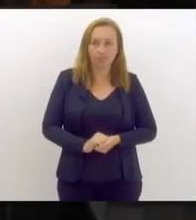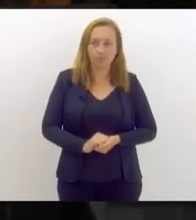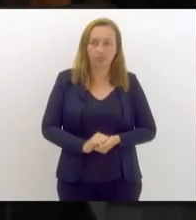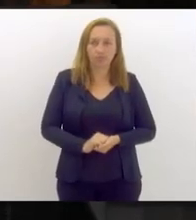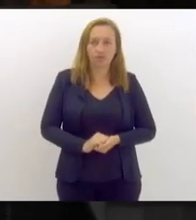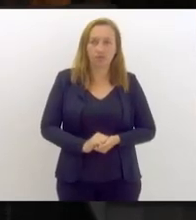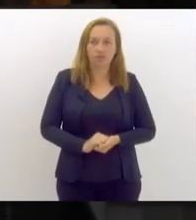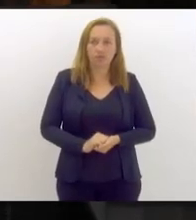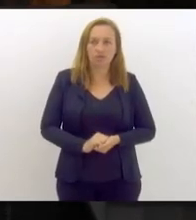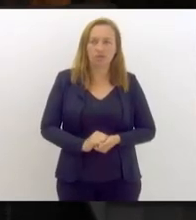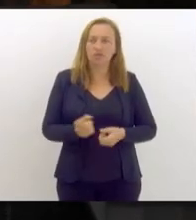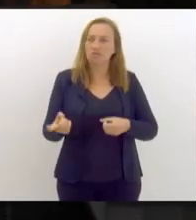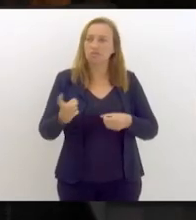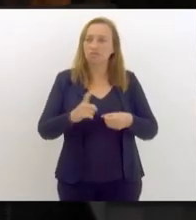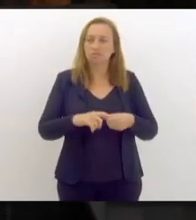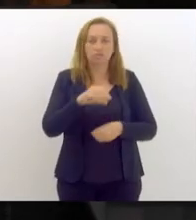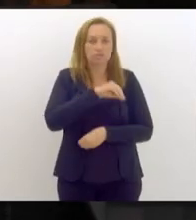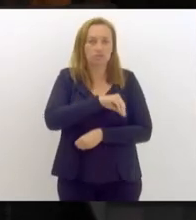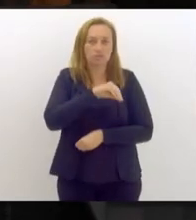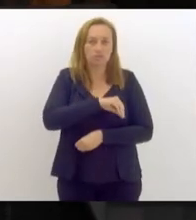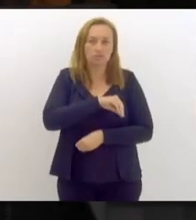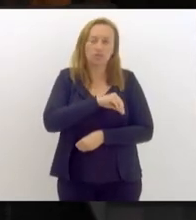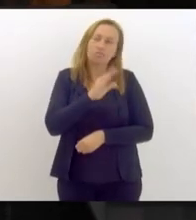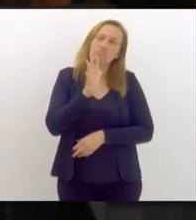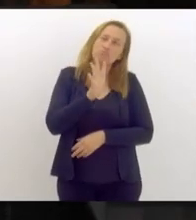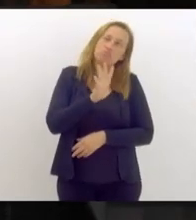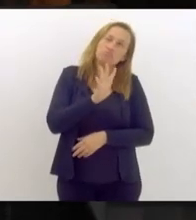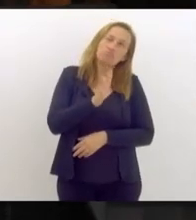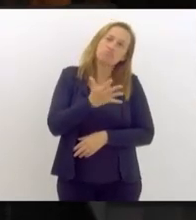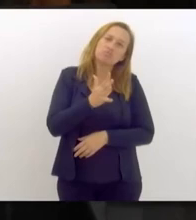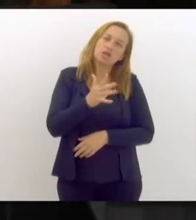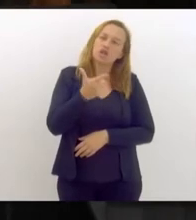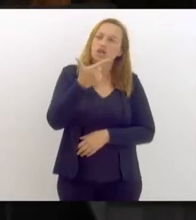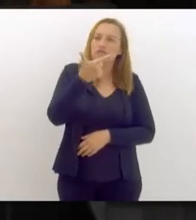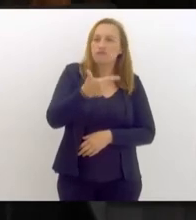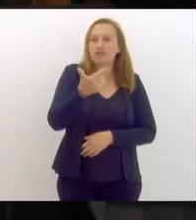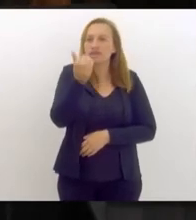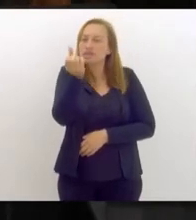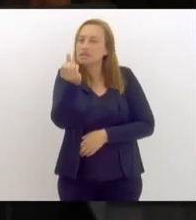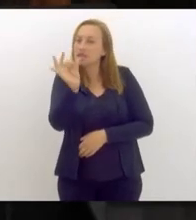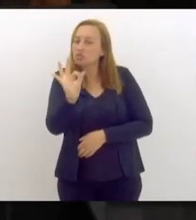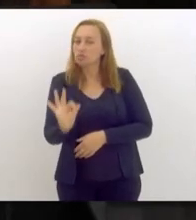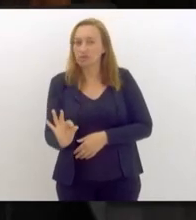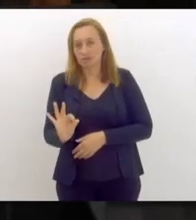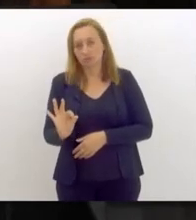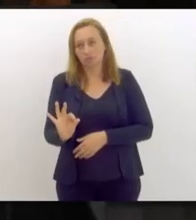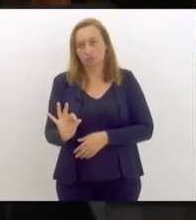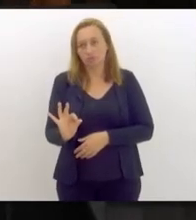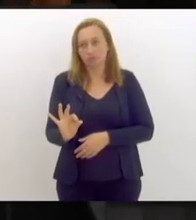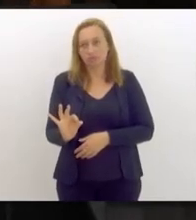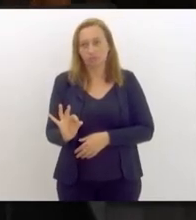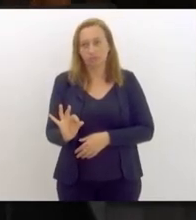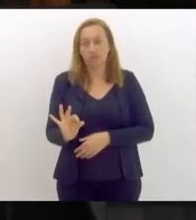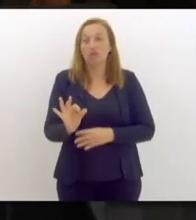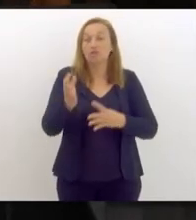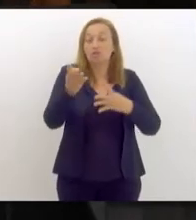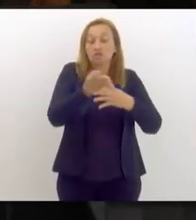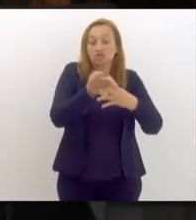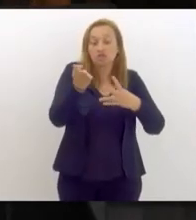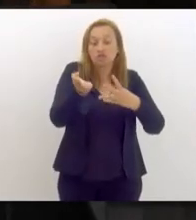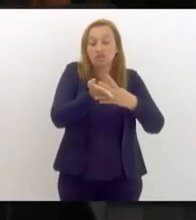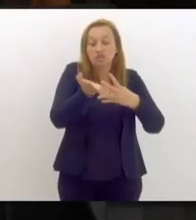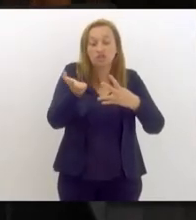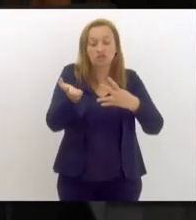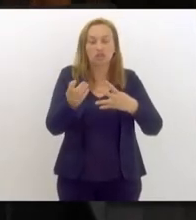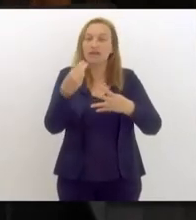recomposição salarial dava em torno de 26% que foi dividida